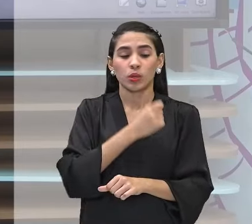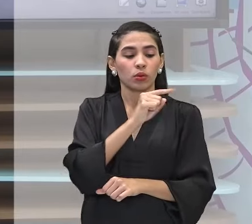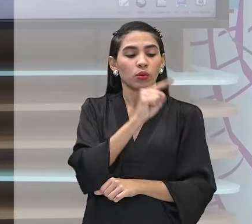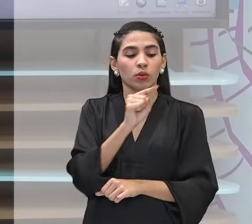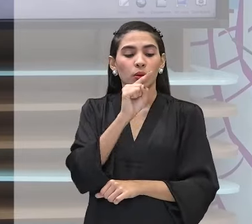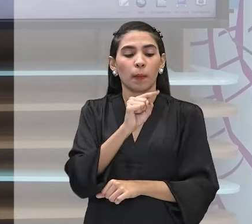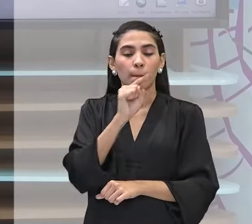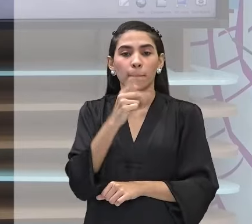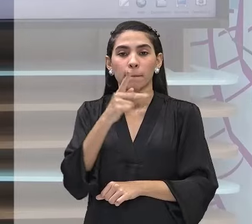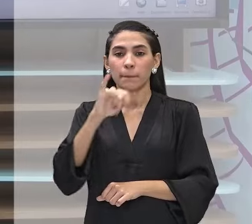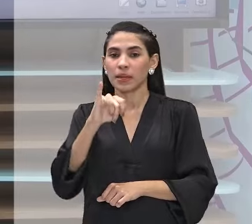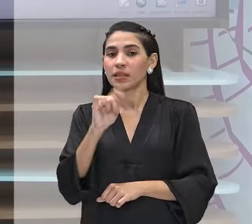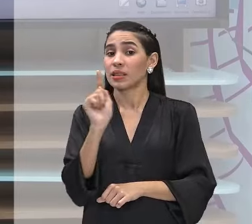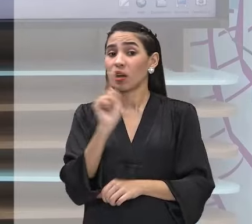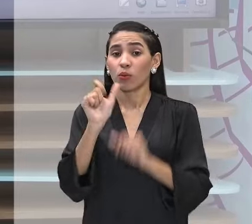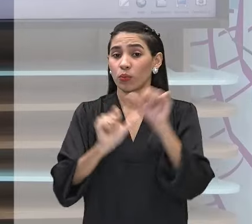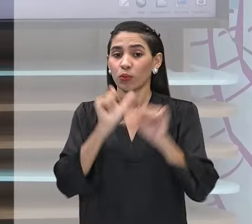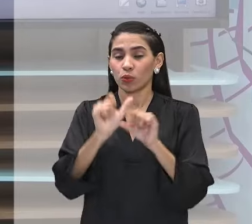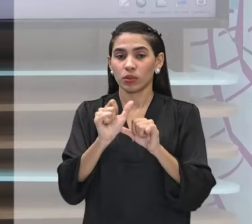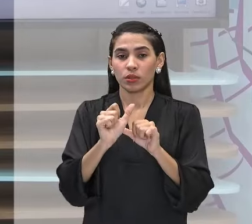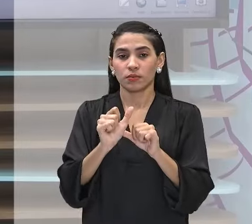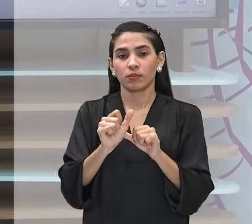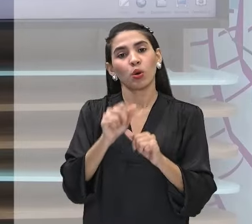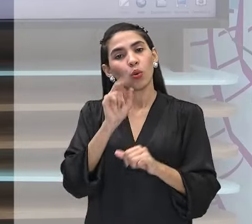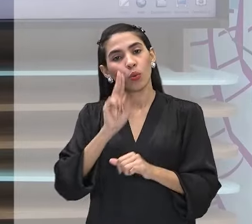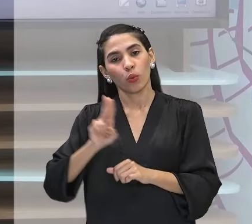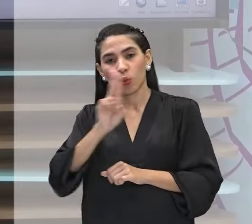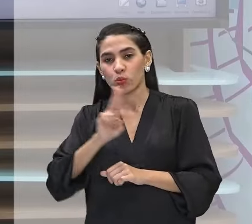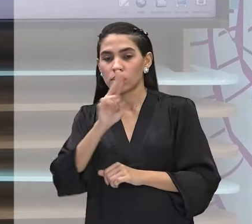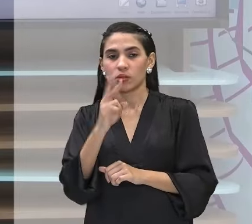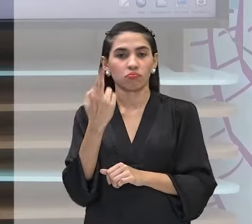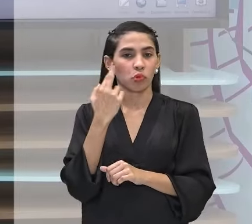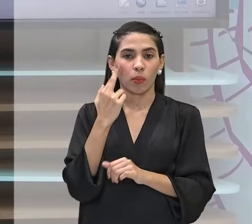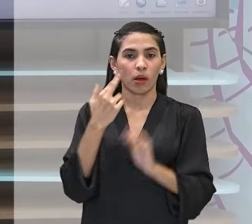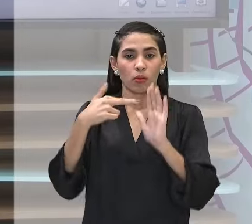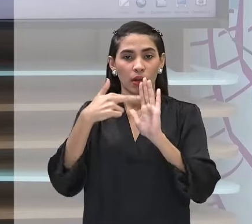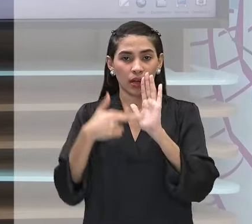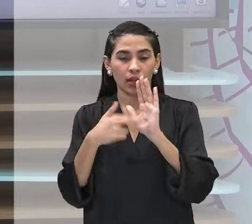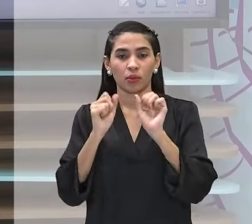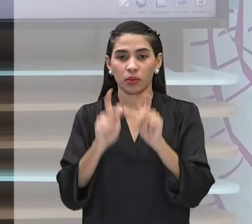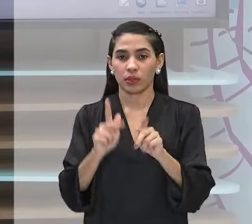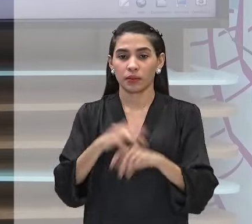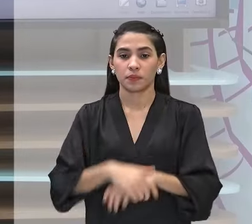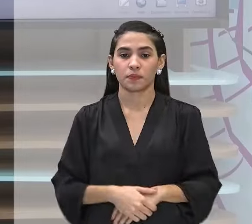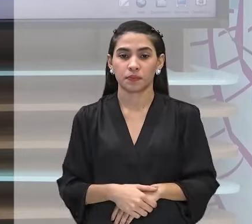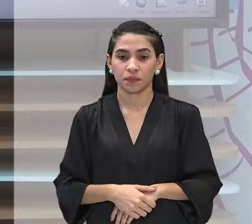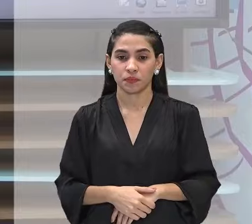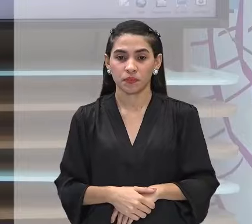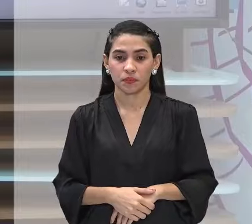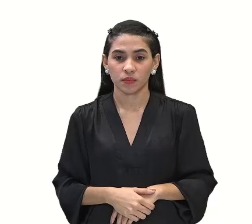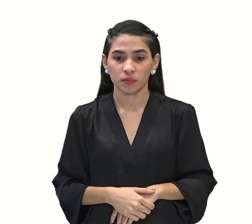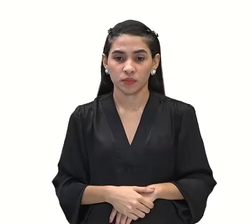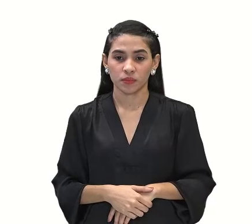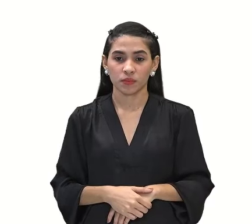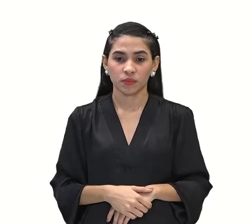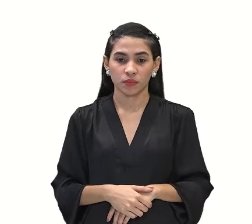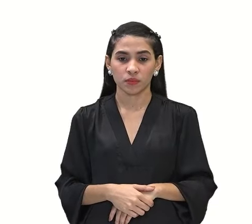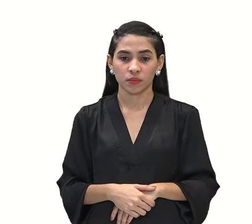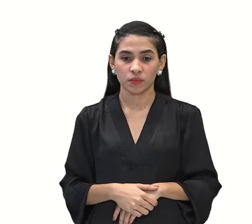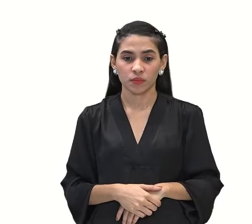com pi ou seja utilize a letra Então vamos continuar com esta resolução aqui me